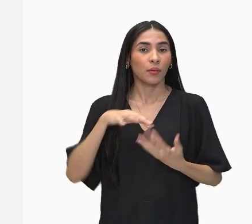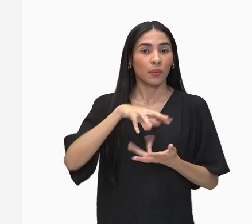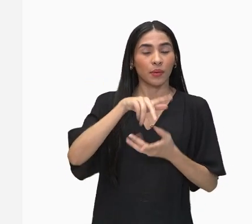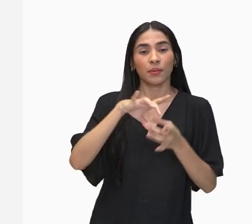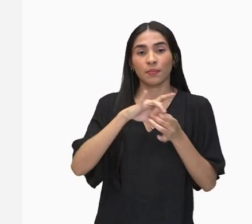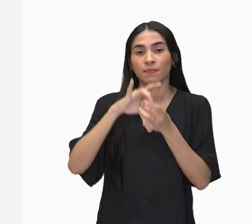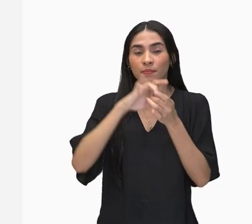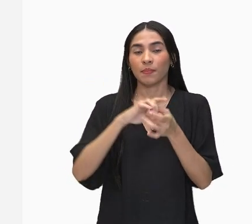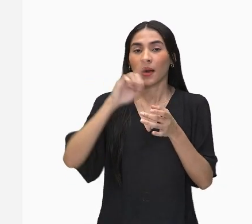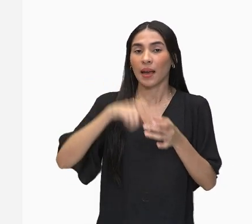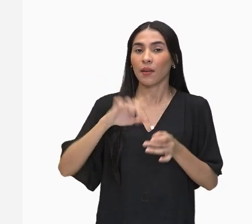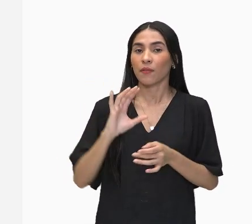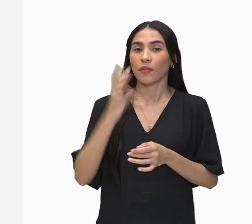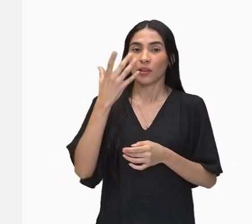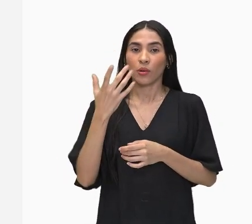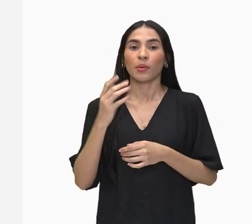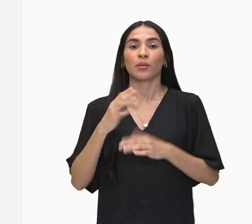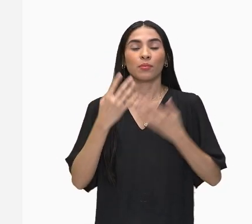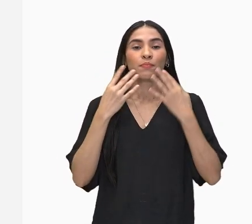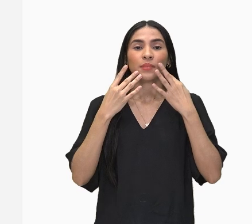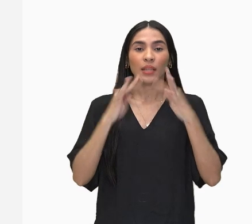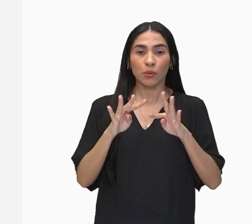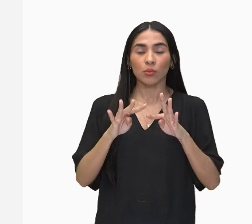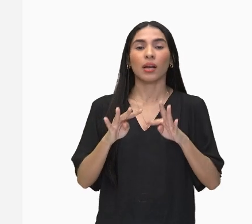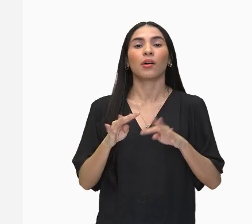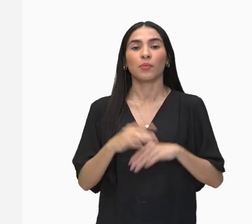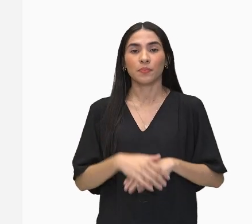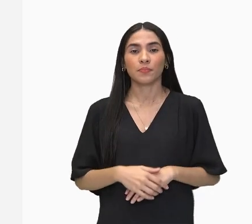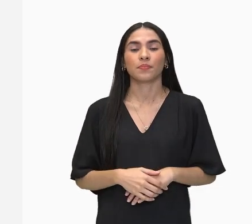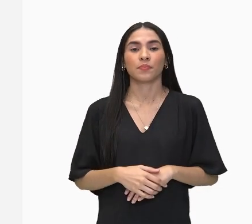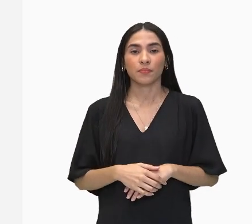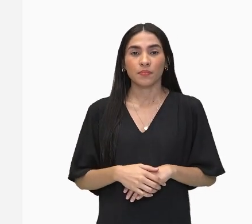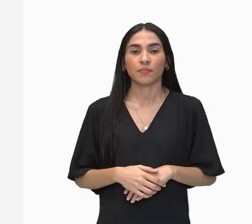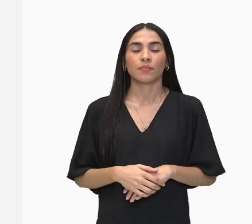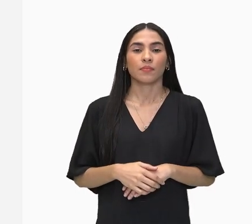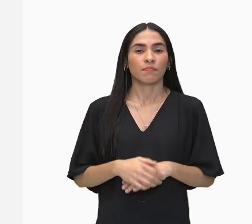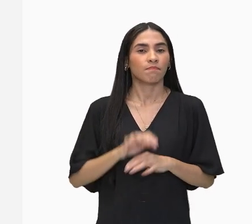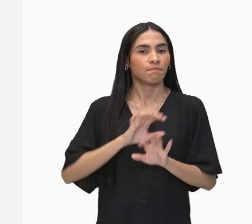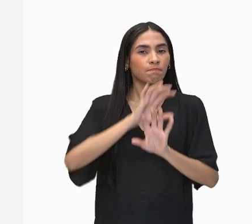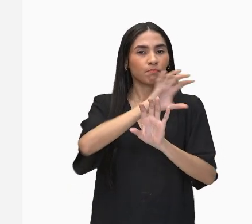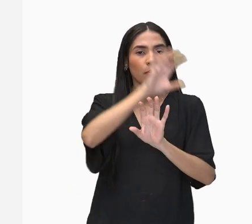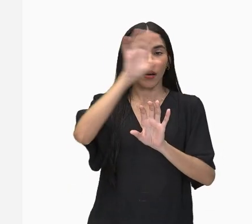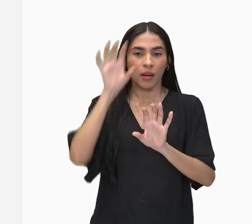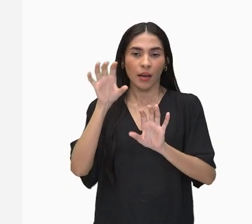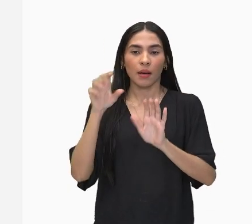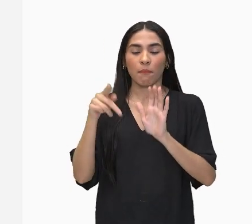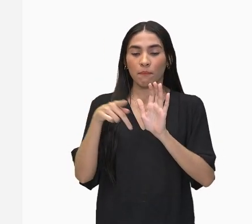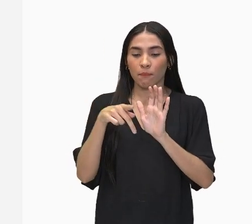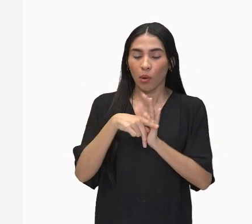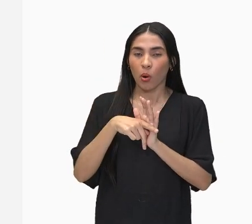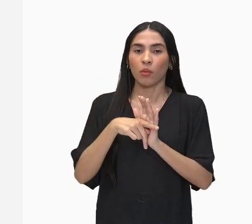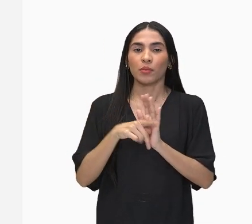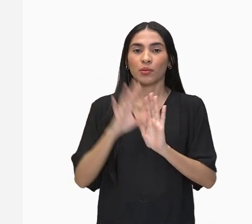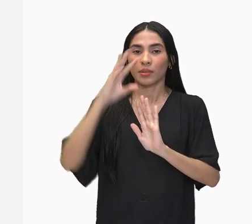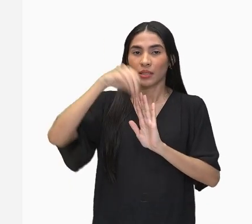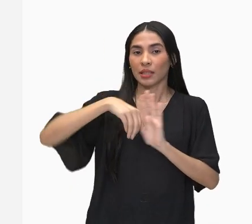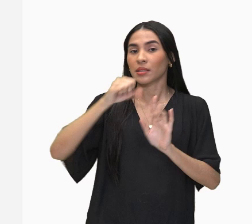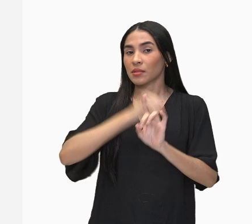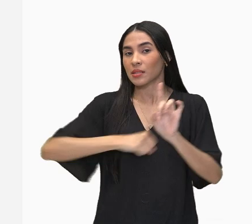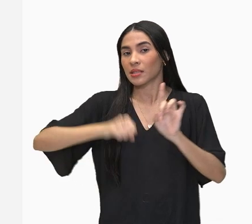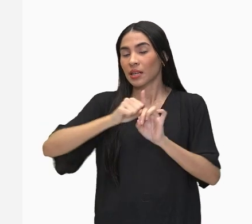ela é esse fenômeno, né, que está presente aí em vários setores, né, da sociedade, permitindo